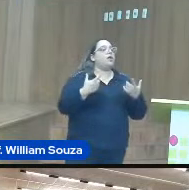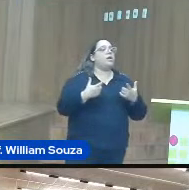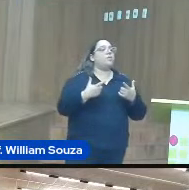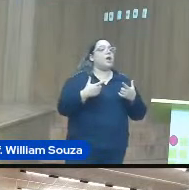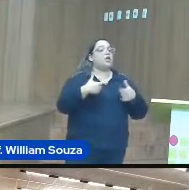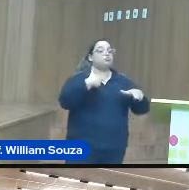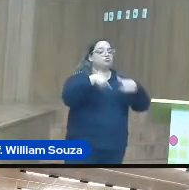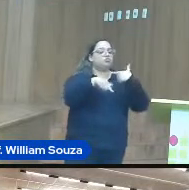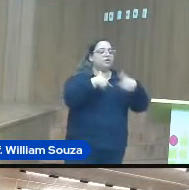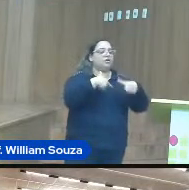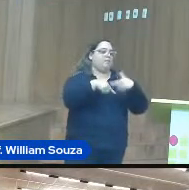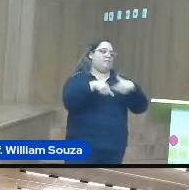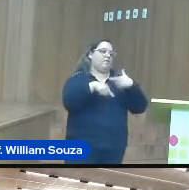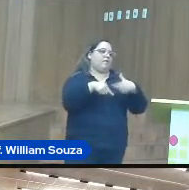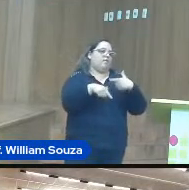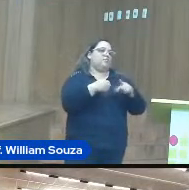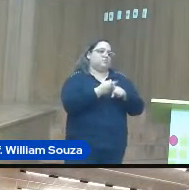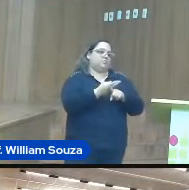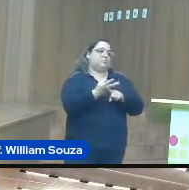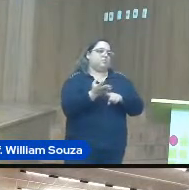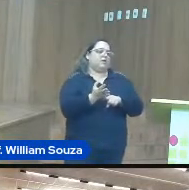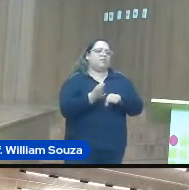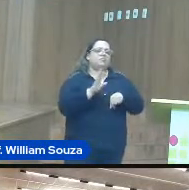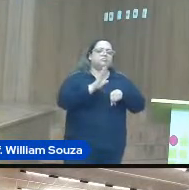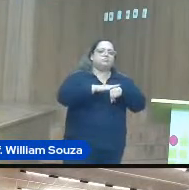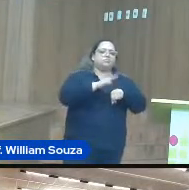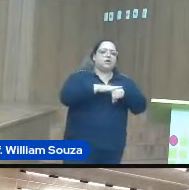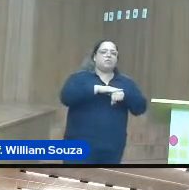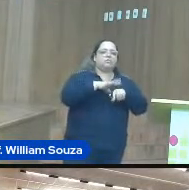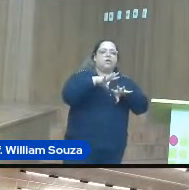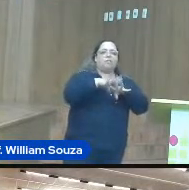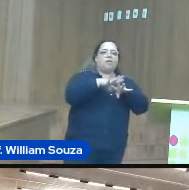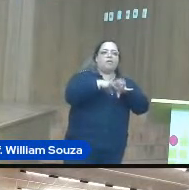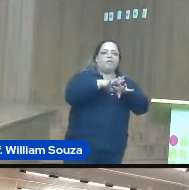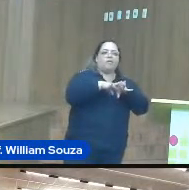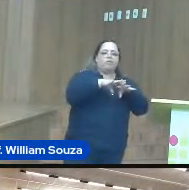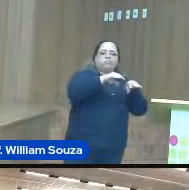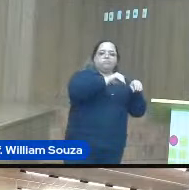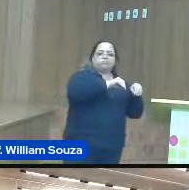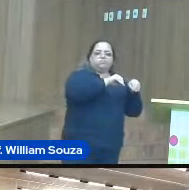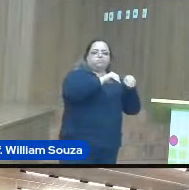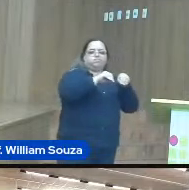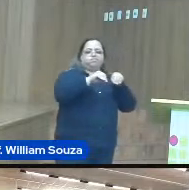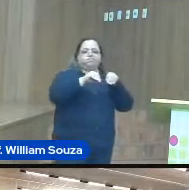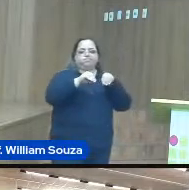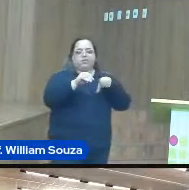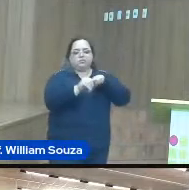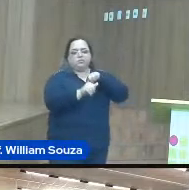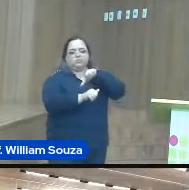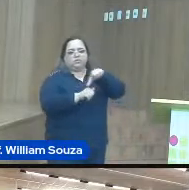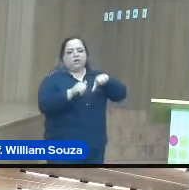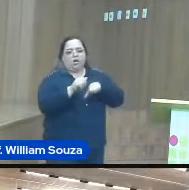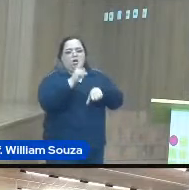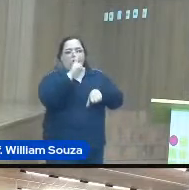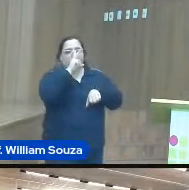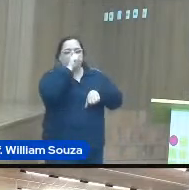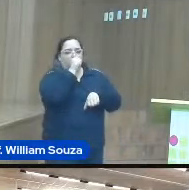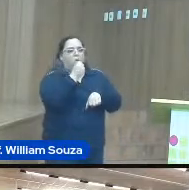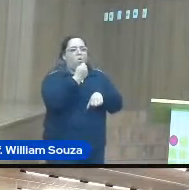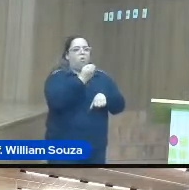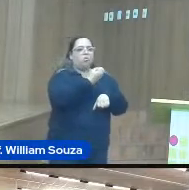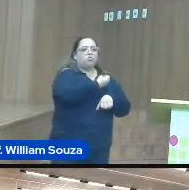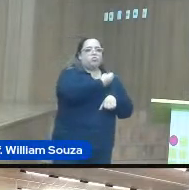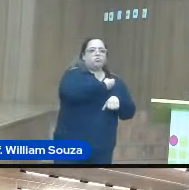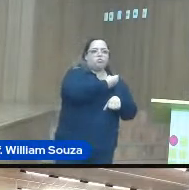momento, como na matemática havia uma transição forte na questão do número, na questão da geometria e etc.,